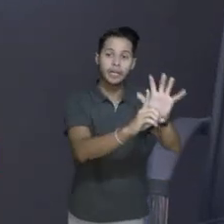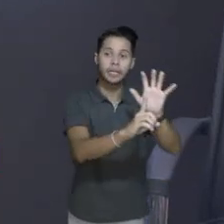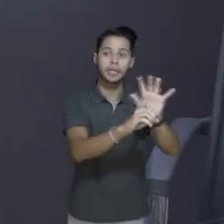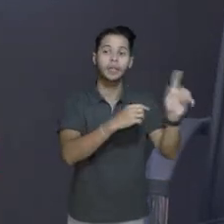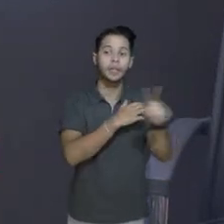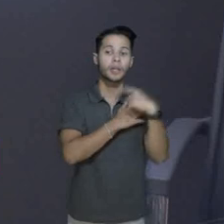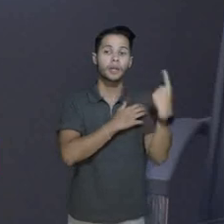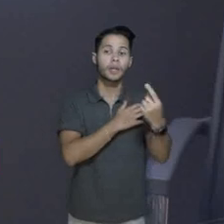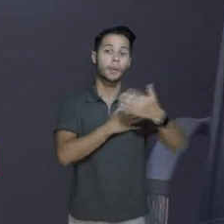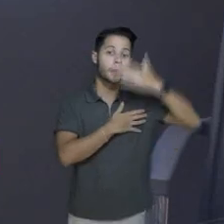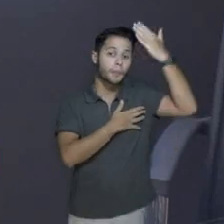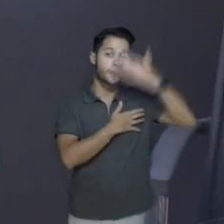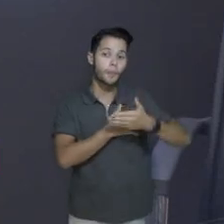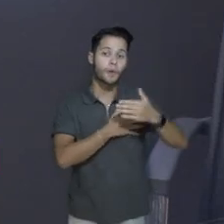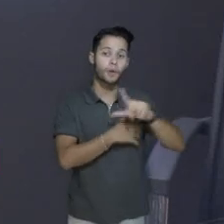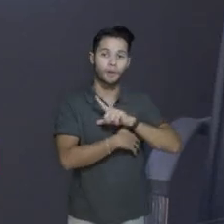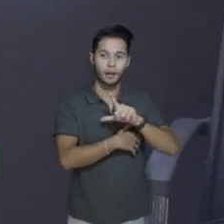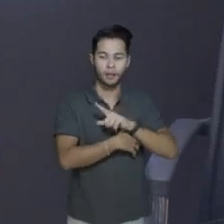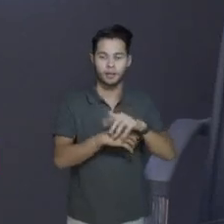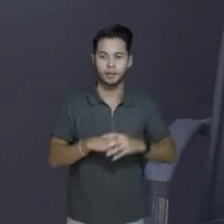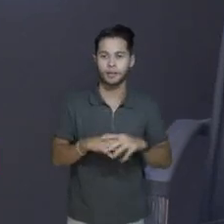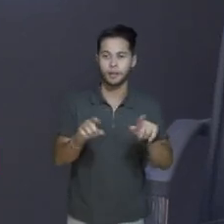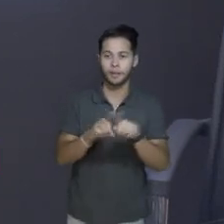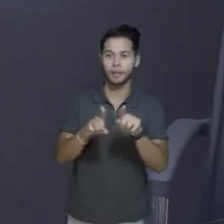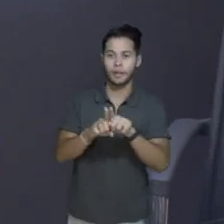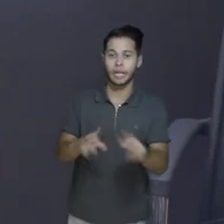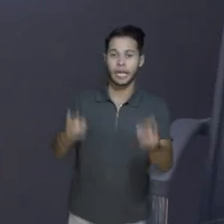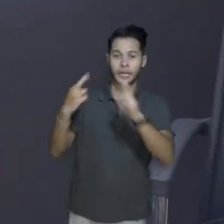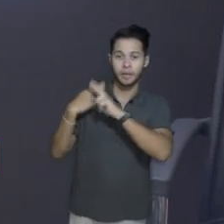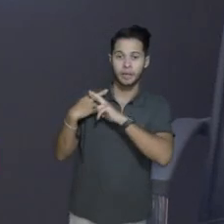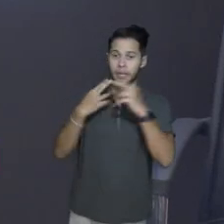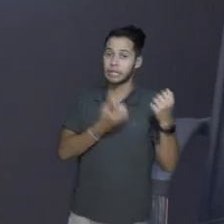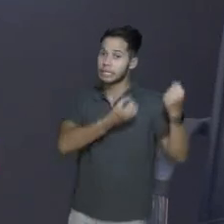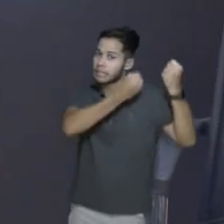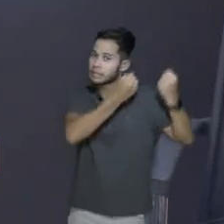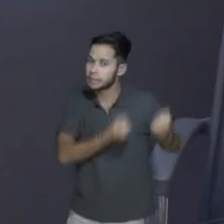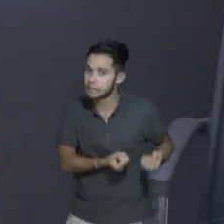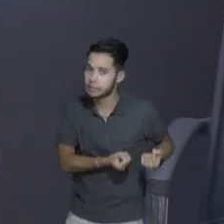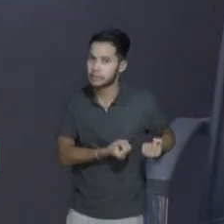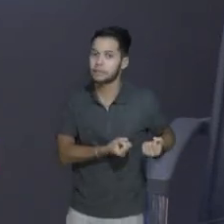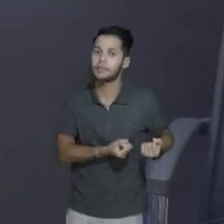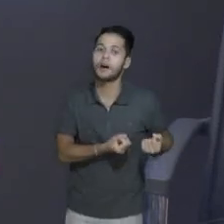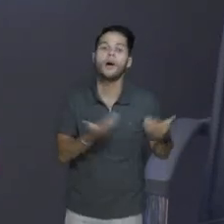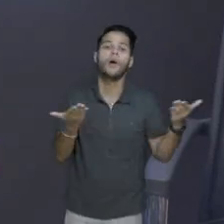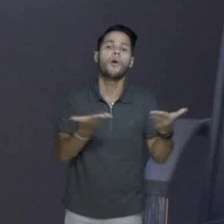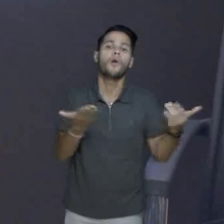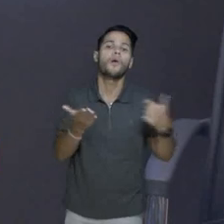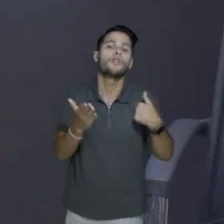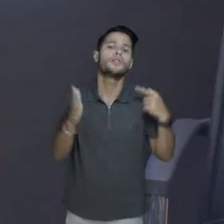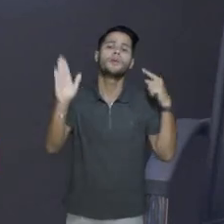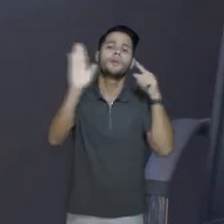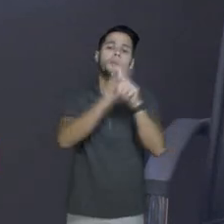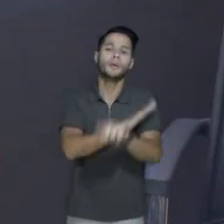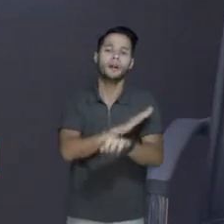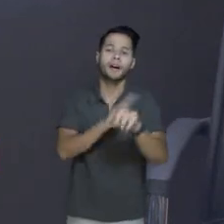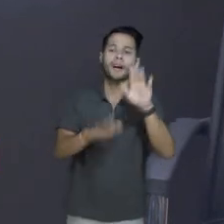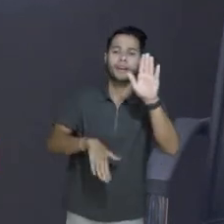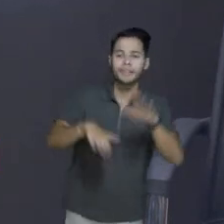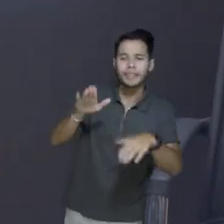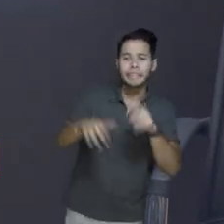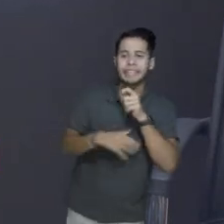alguém temos uma responsabilidade nas costas hoje me perguntam muitas vezes em